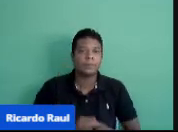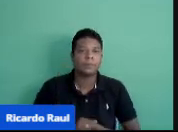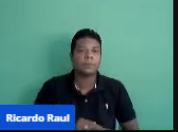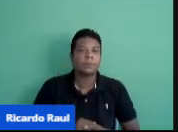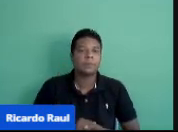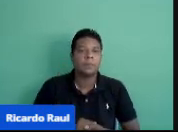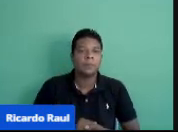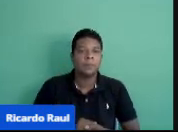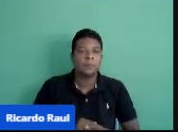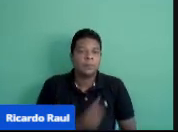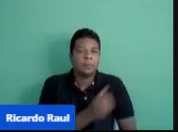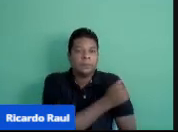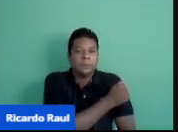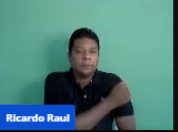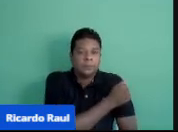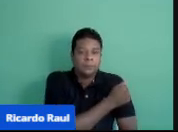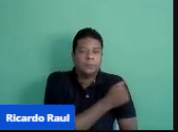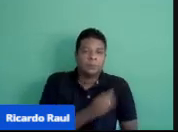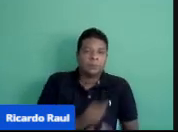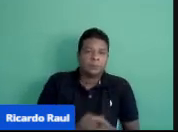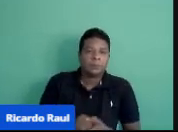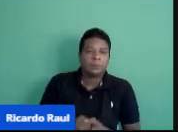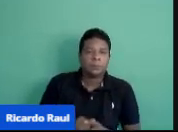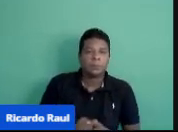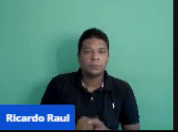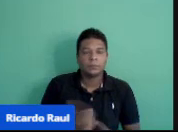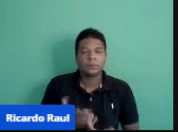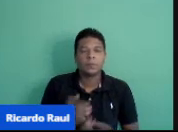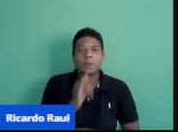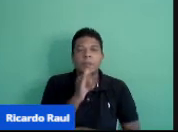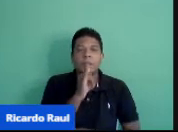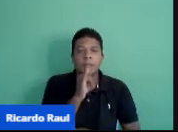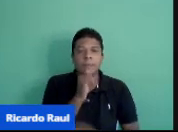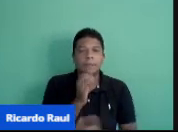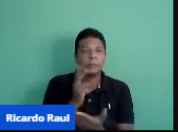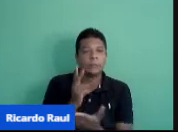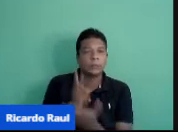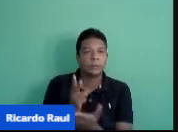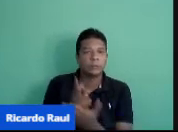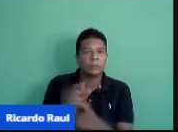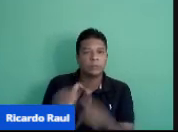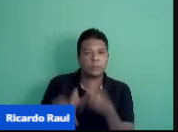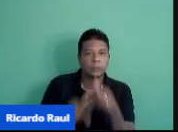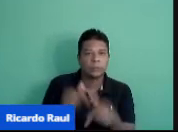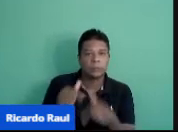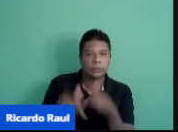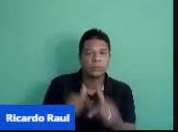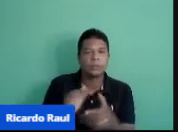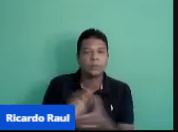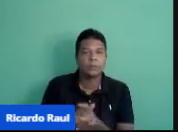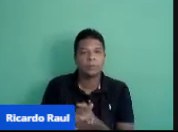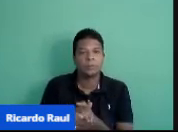que o aluno dá muito feedback, porque, às vezes, aquele conteúdo, por exemplo, eu sempre trabalhei com tratamento de informação,